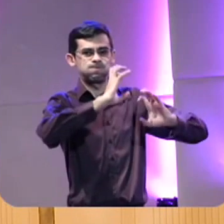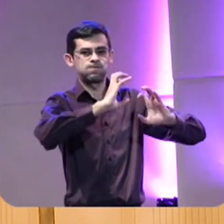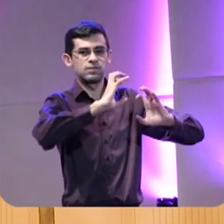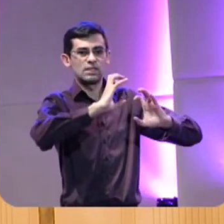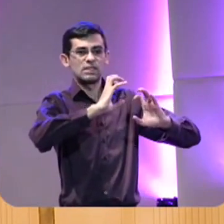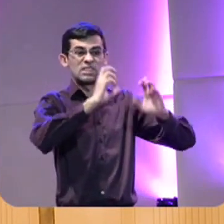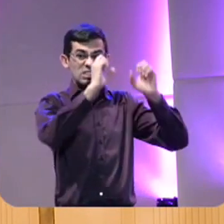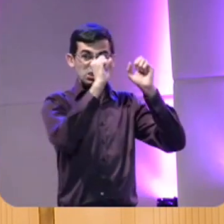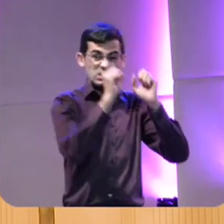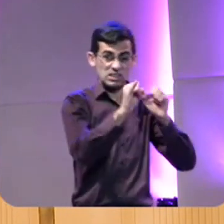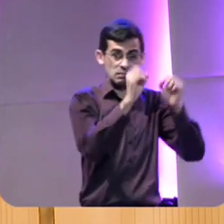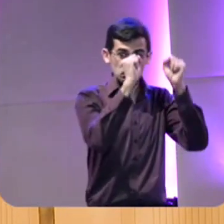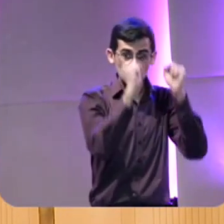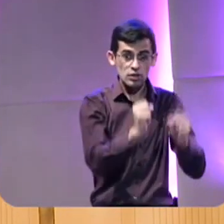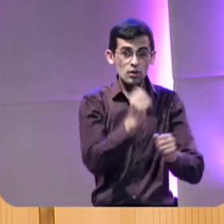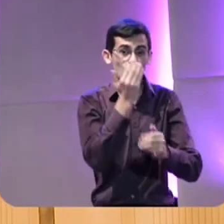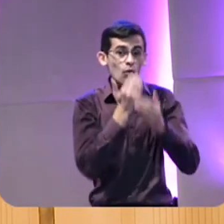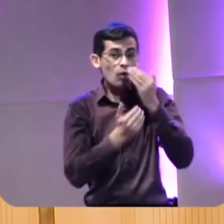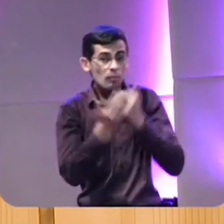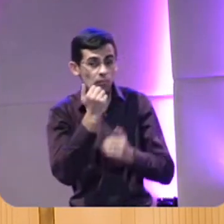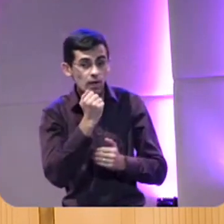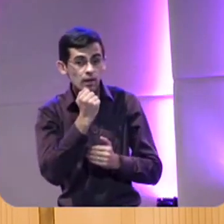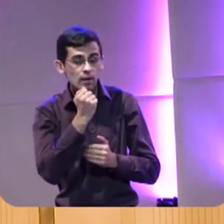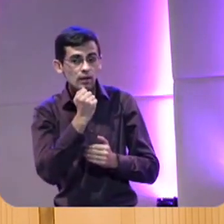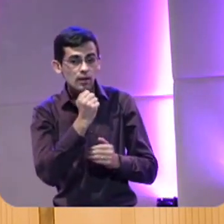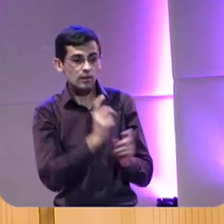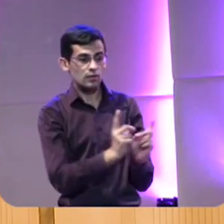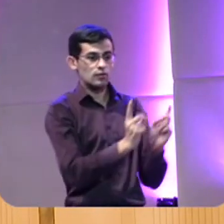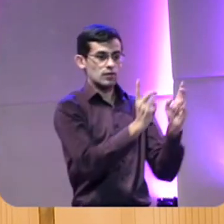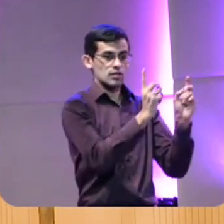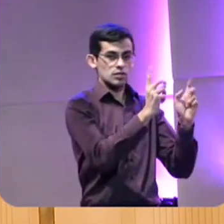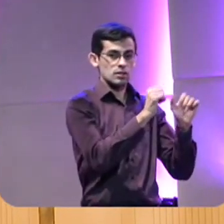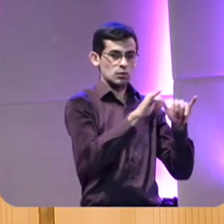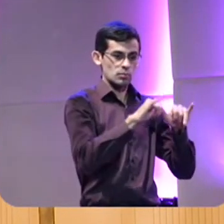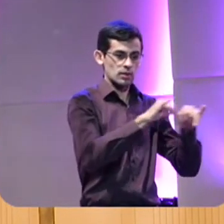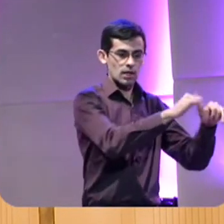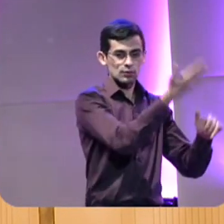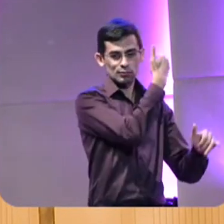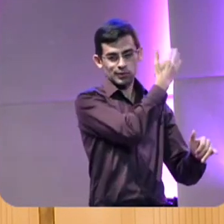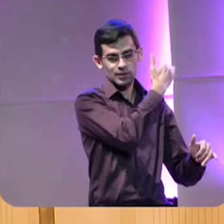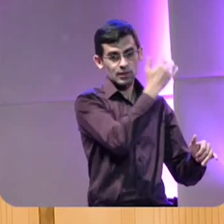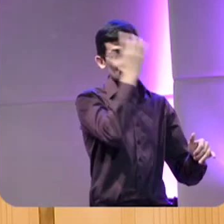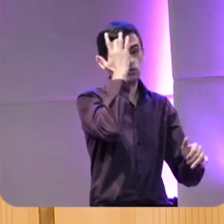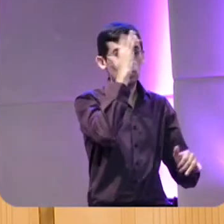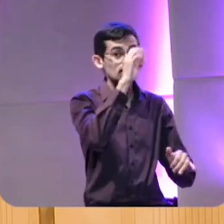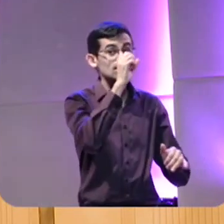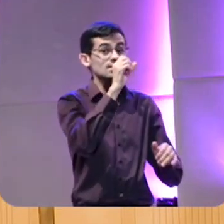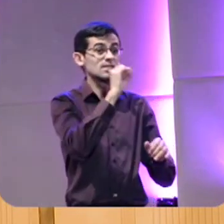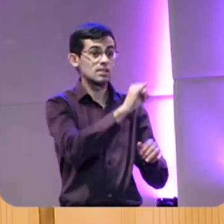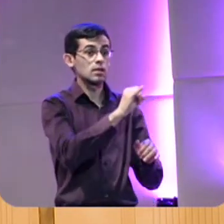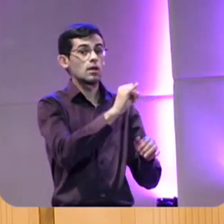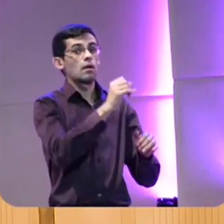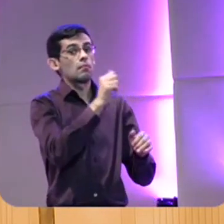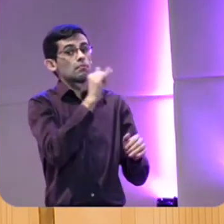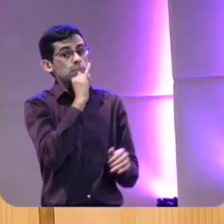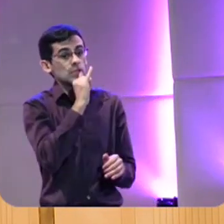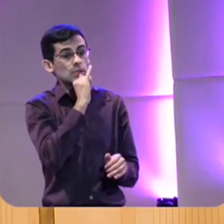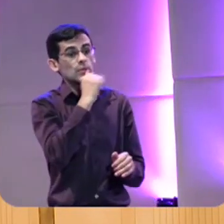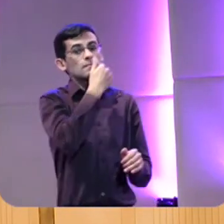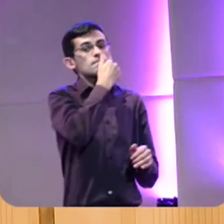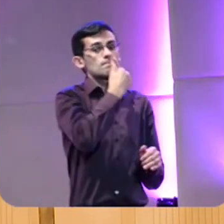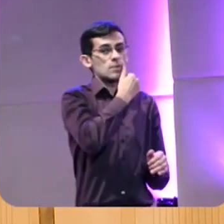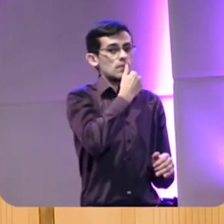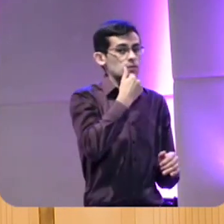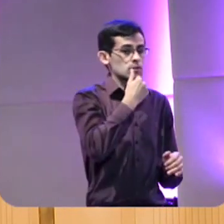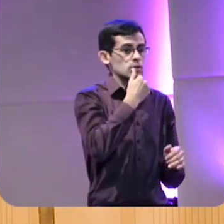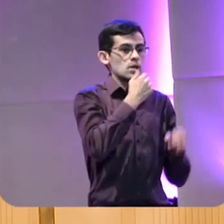se eles podiam ou não comer a carne que era vendida no mercado, porque eles não sabiam se essa carne tinha sido ou não